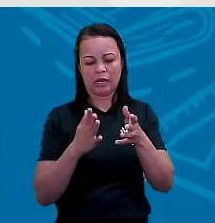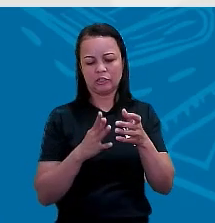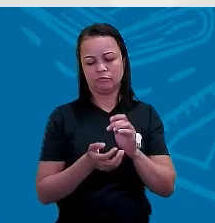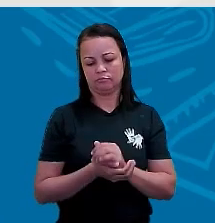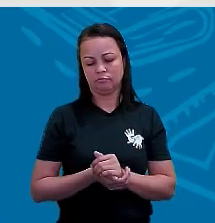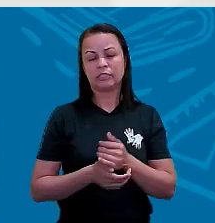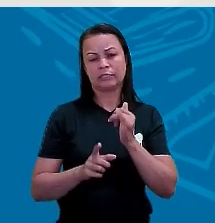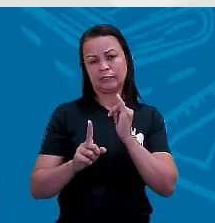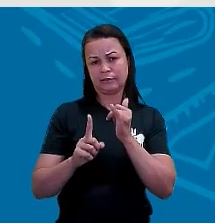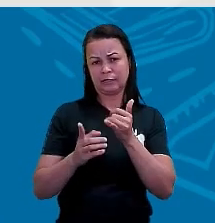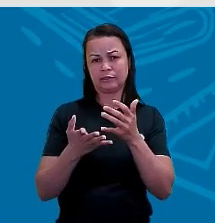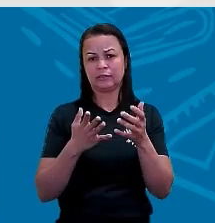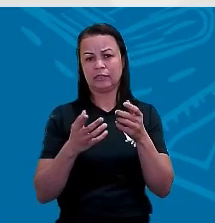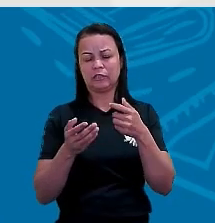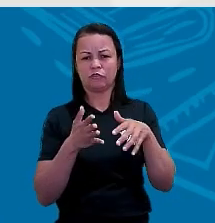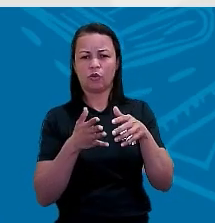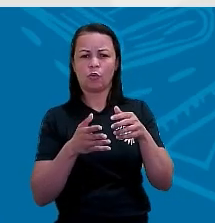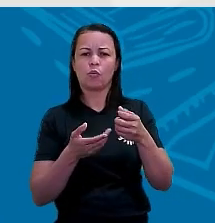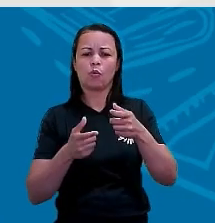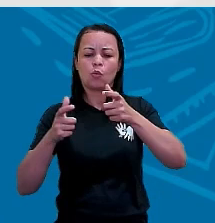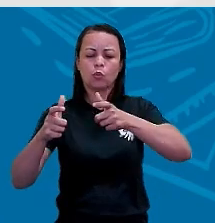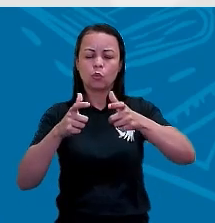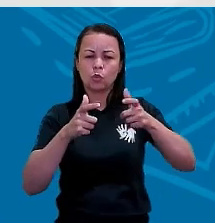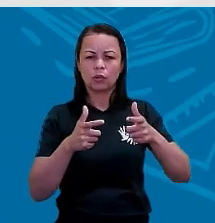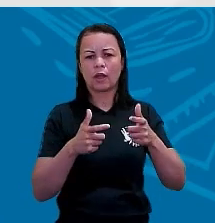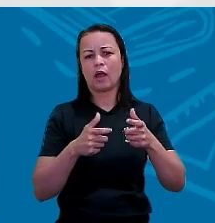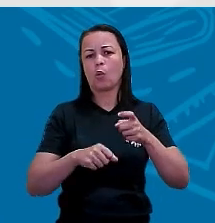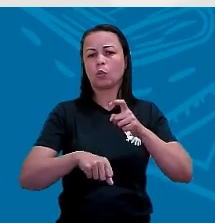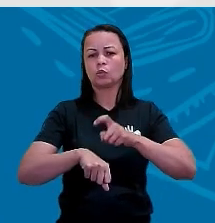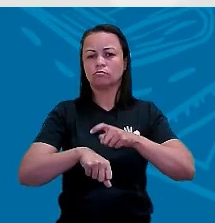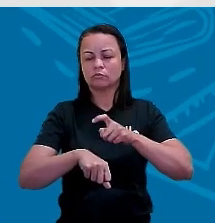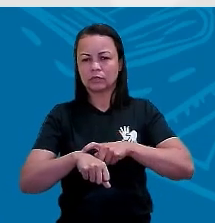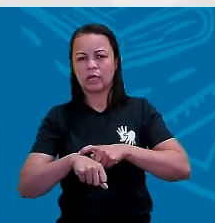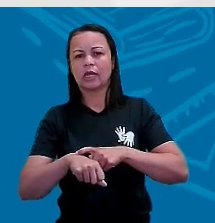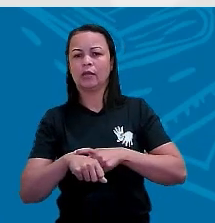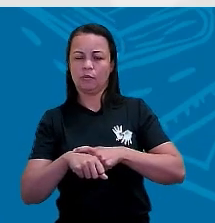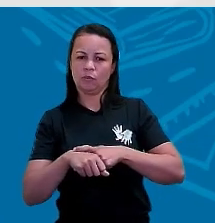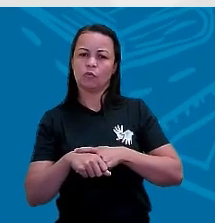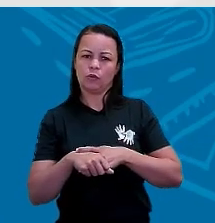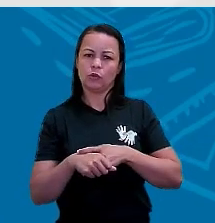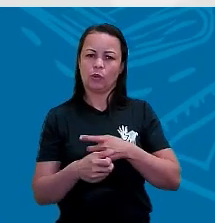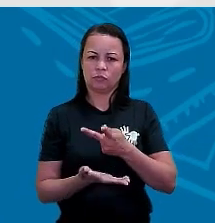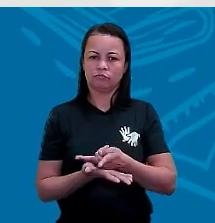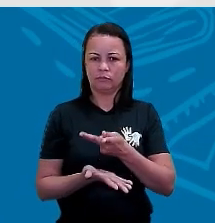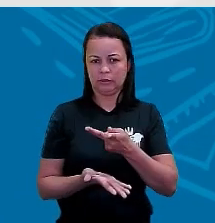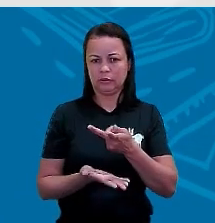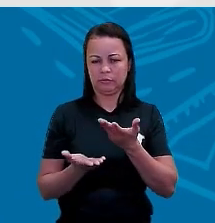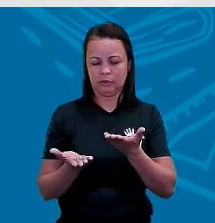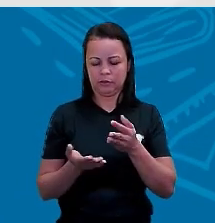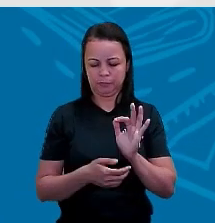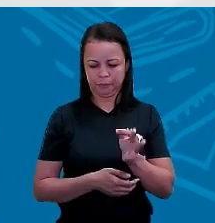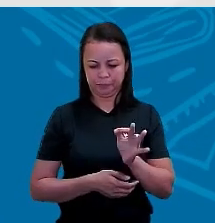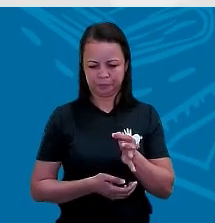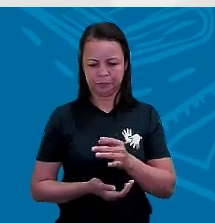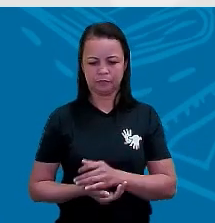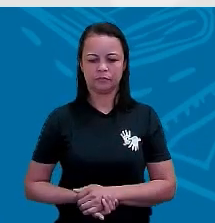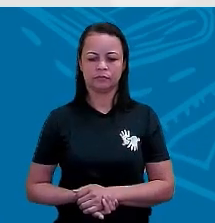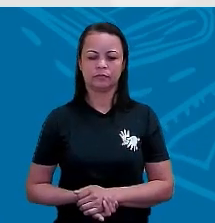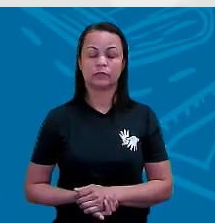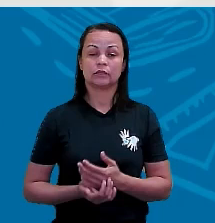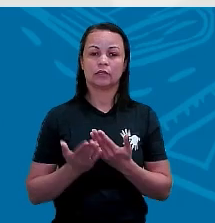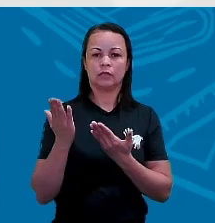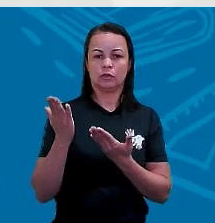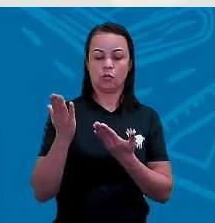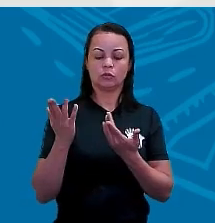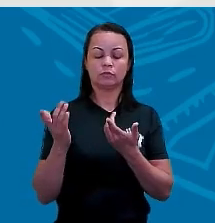como os personagens, um enredo, um lugar, um tempo e um desfecho, tá certo? Então, aqui, ó,